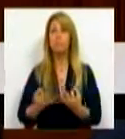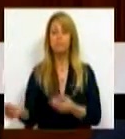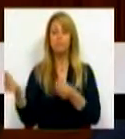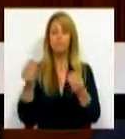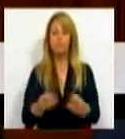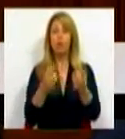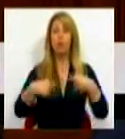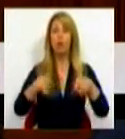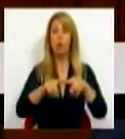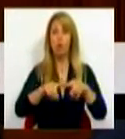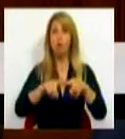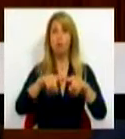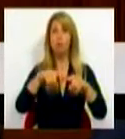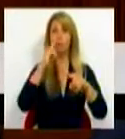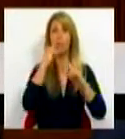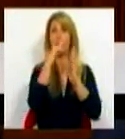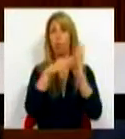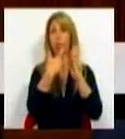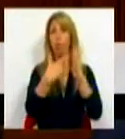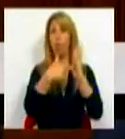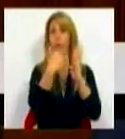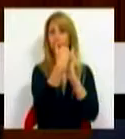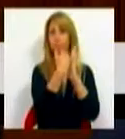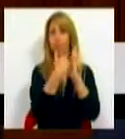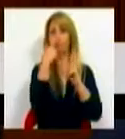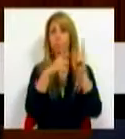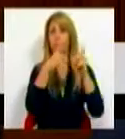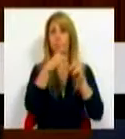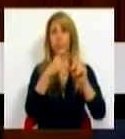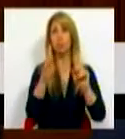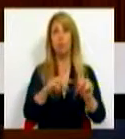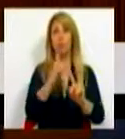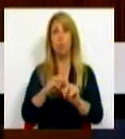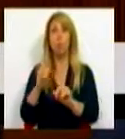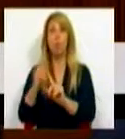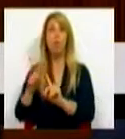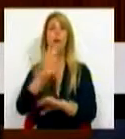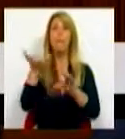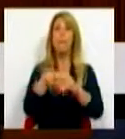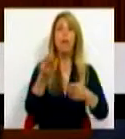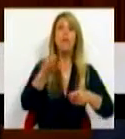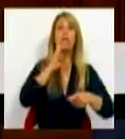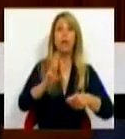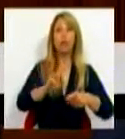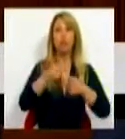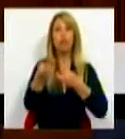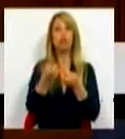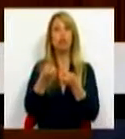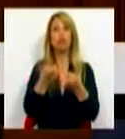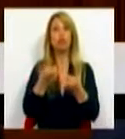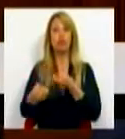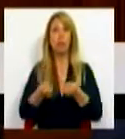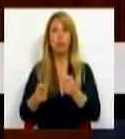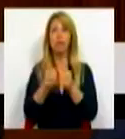reuniões de quadros que se realizavam anualmente, onde participavam os diretores e gerentes de todas as unidades de negócio